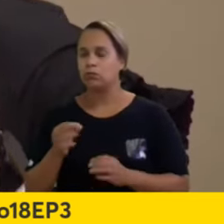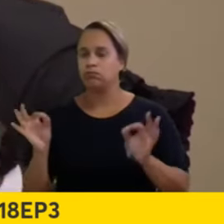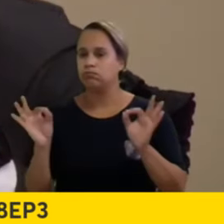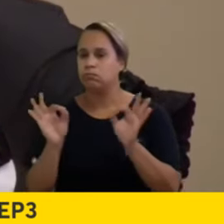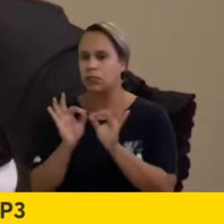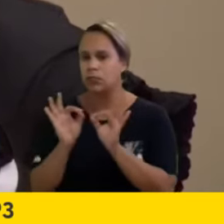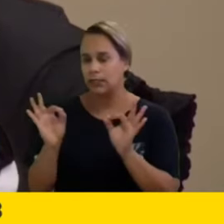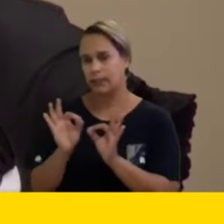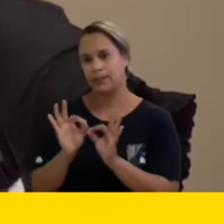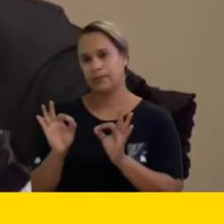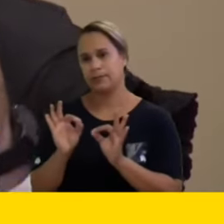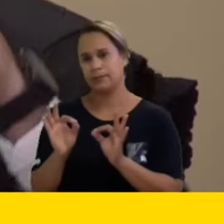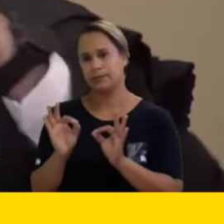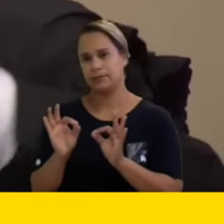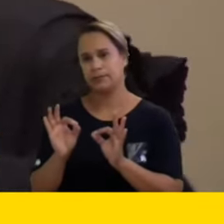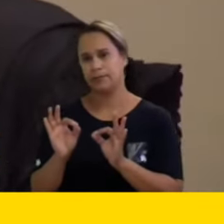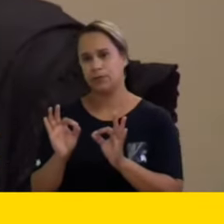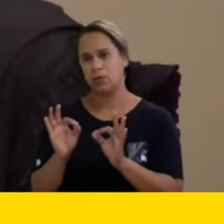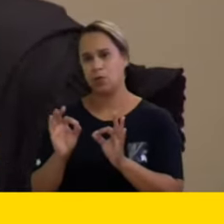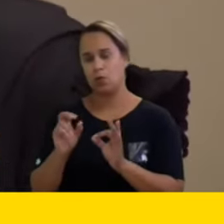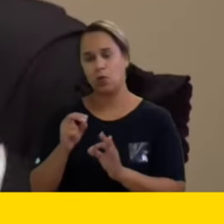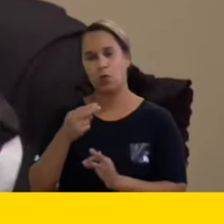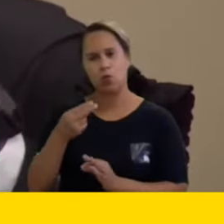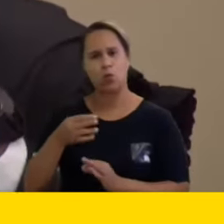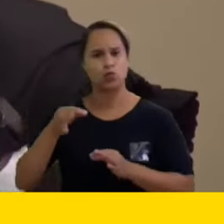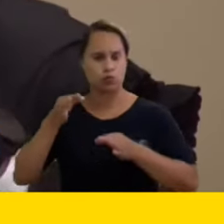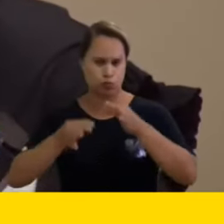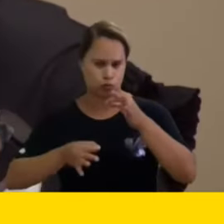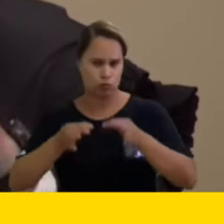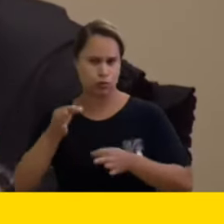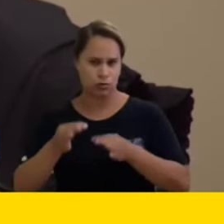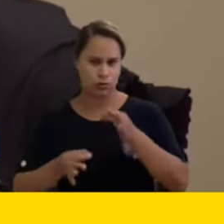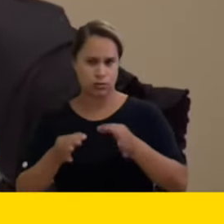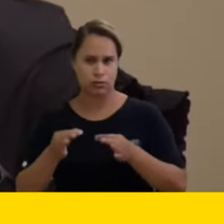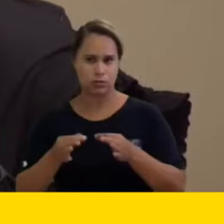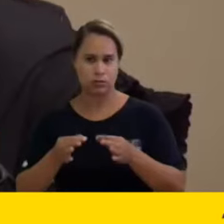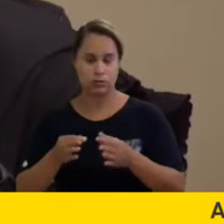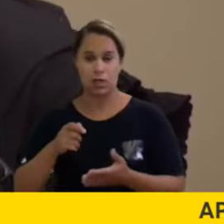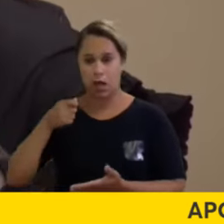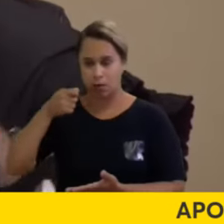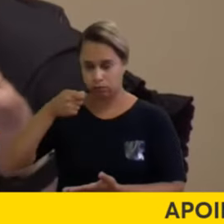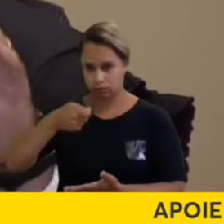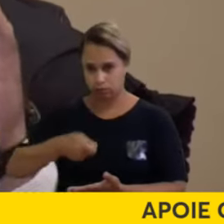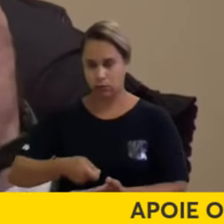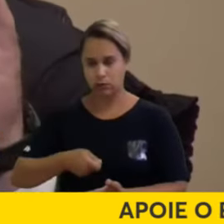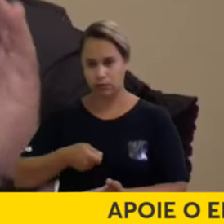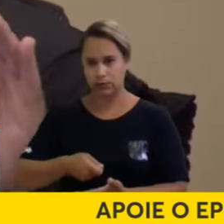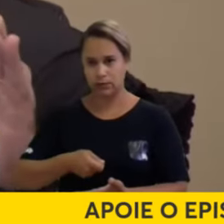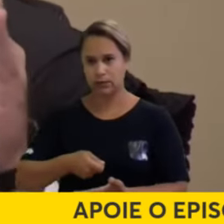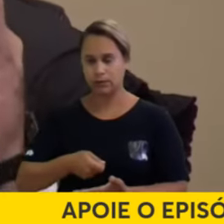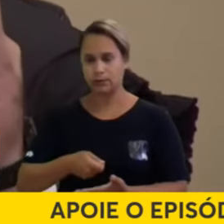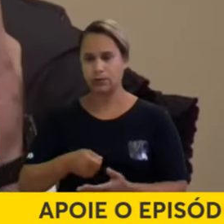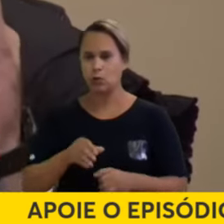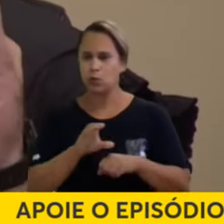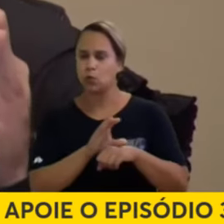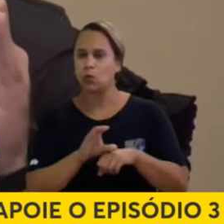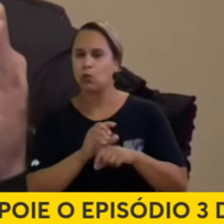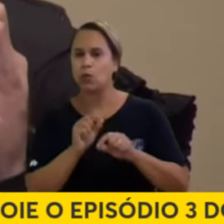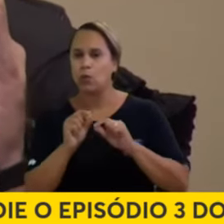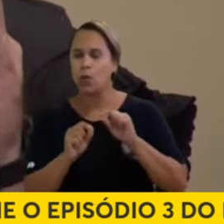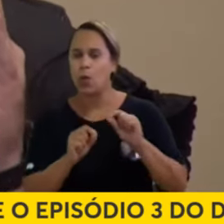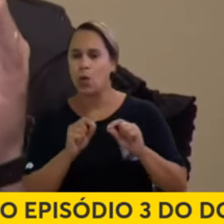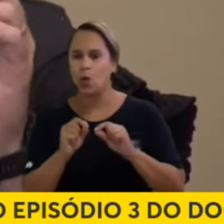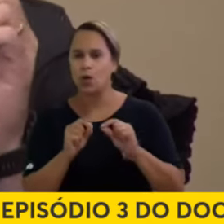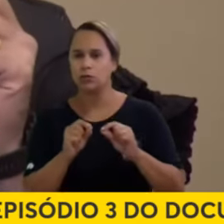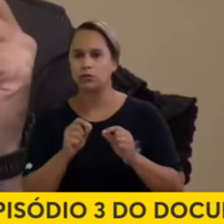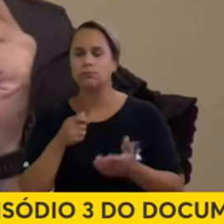nem mesmo legislador ou juiz quando autorizados constitucionalmente podem impor restrições a direitos fundamentais que